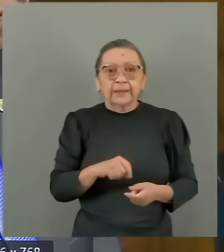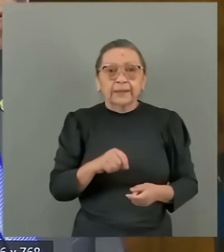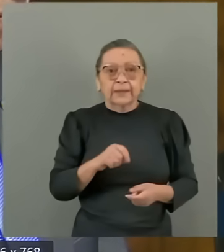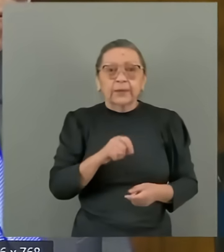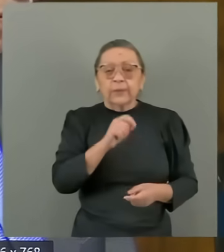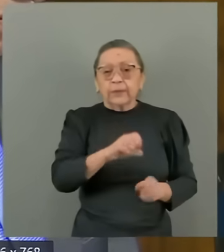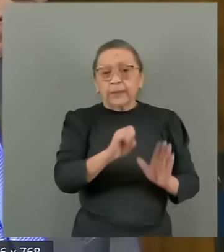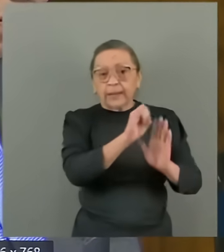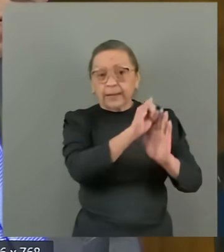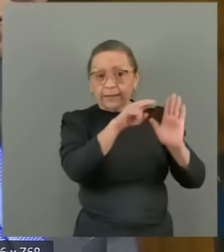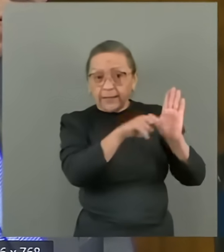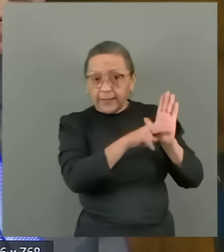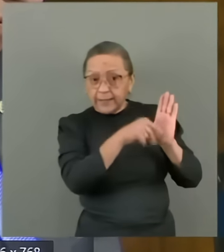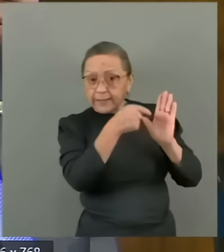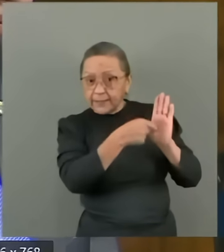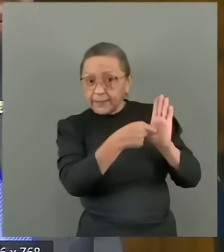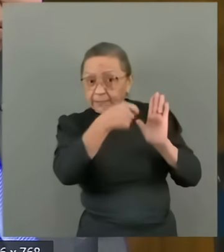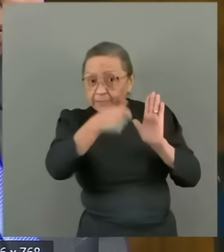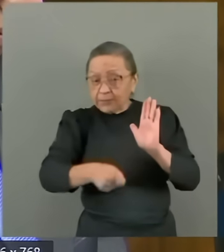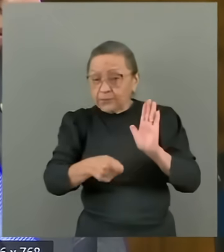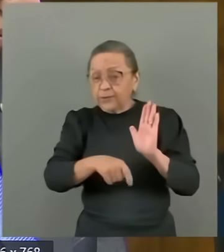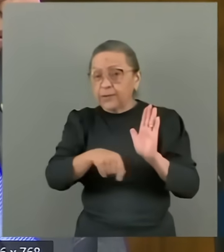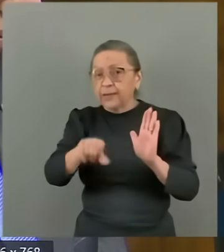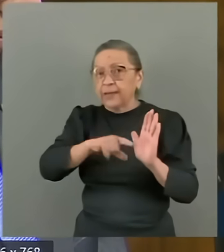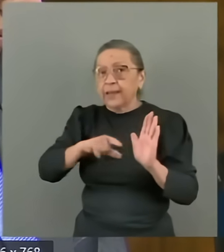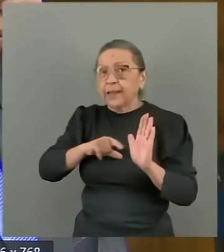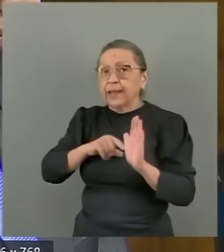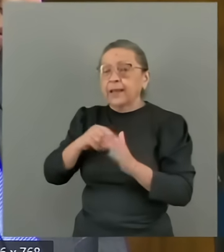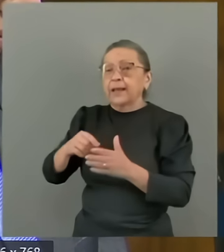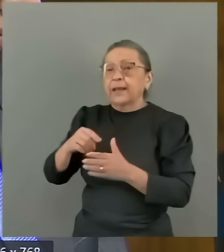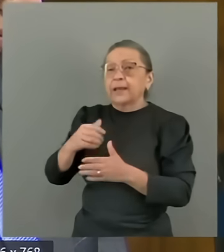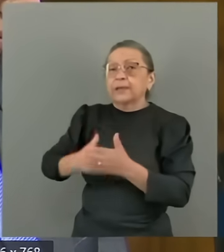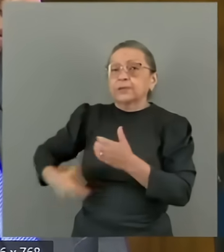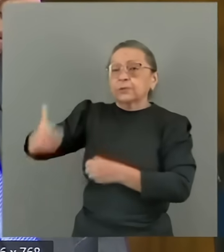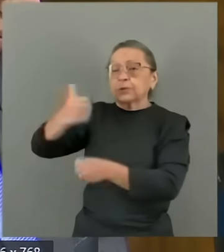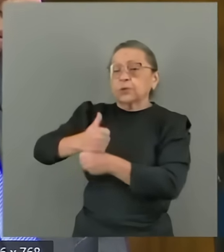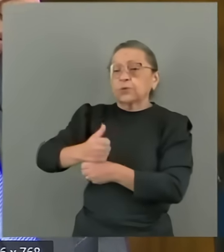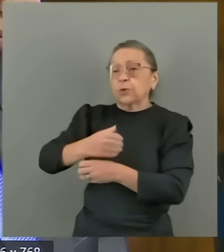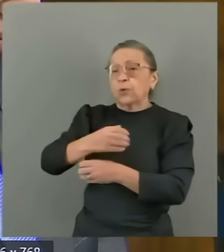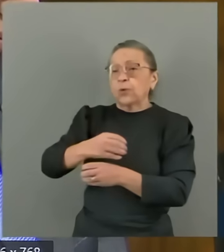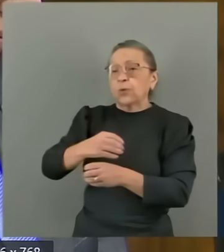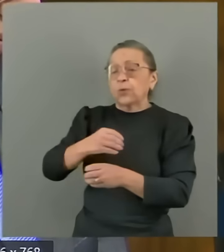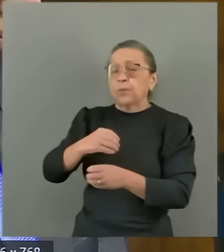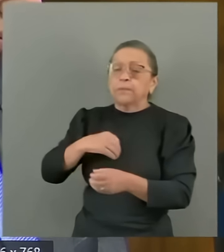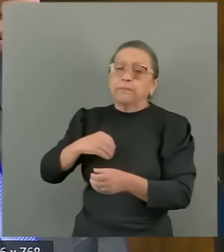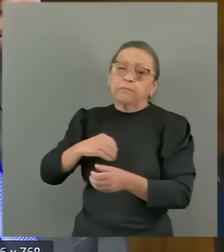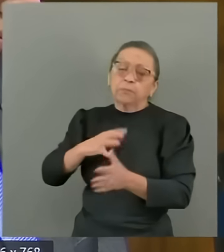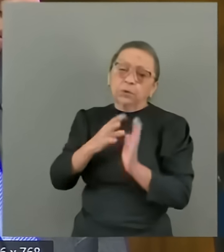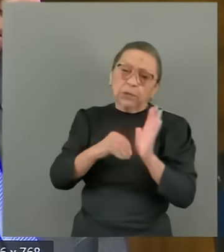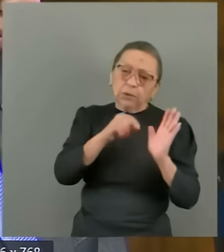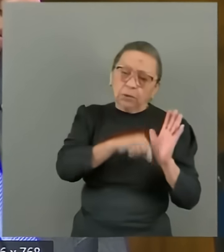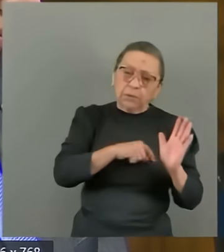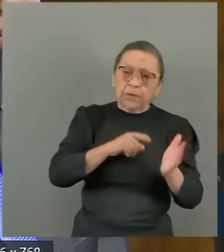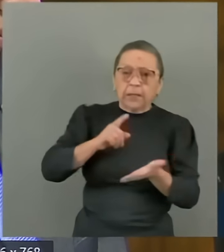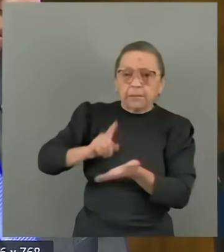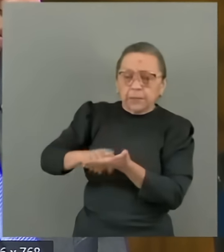IN 162 determinou, que é a substituição do modelo anterior pela biometria ou pela